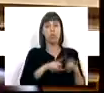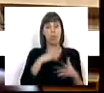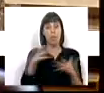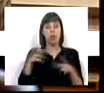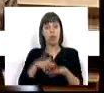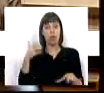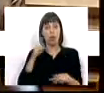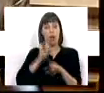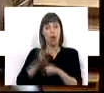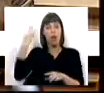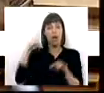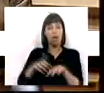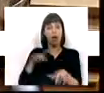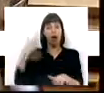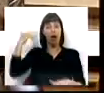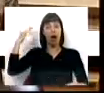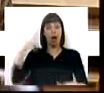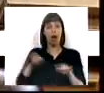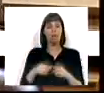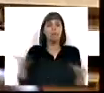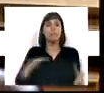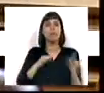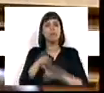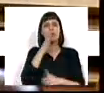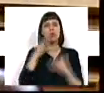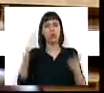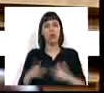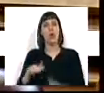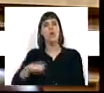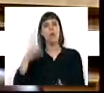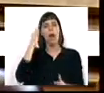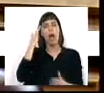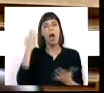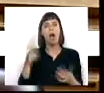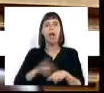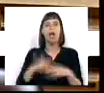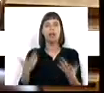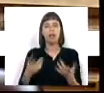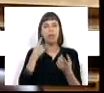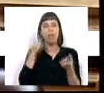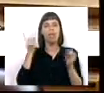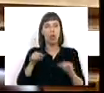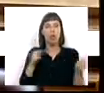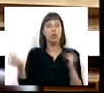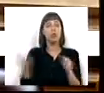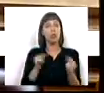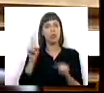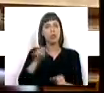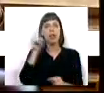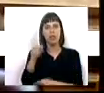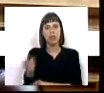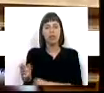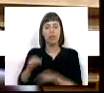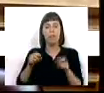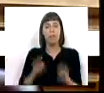maiorias parlamentares usavam nesta Câmara, e por isso, Senhoras e Senhores Deputados, os Verdes entendem que é tempo de rediscutir a questão